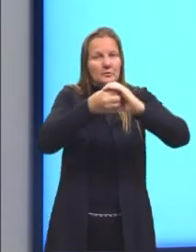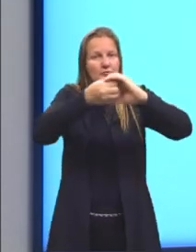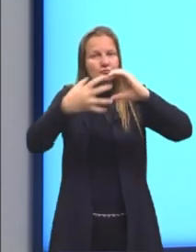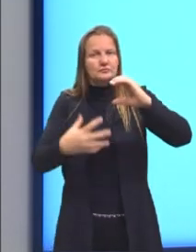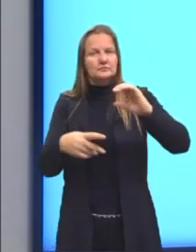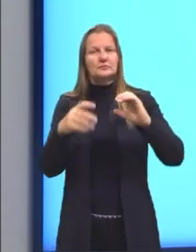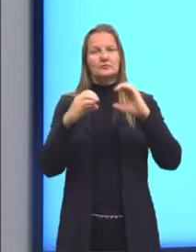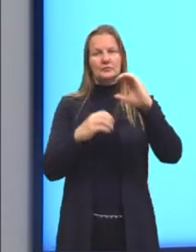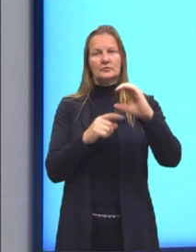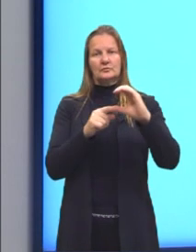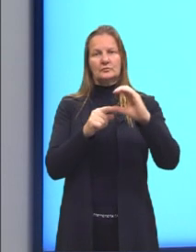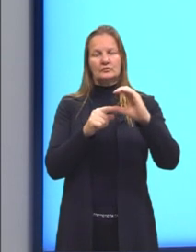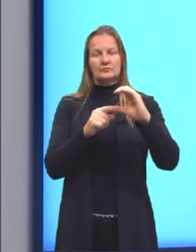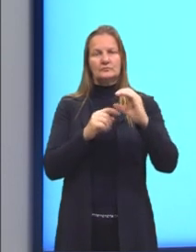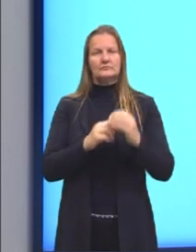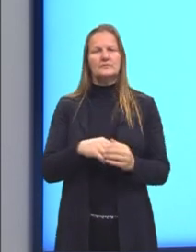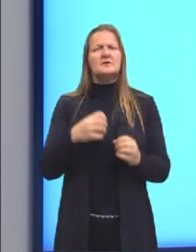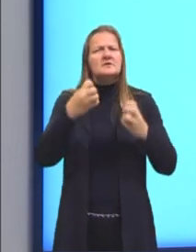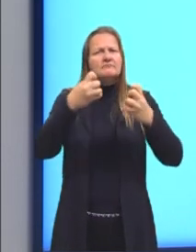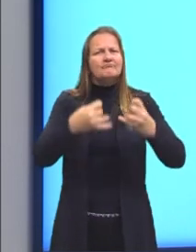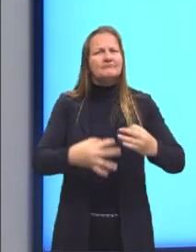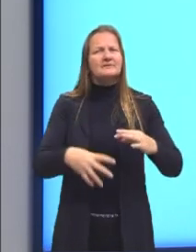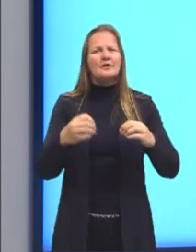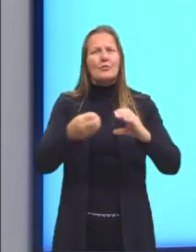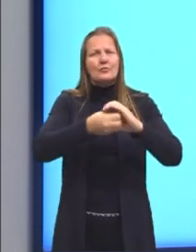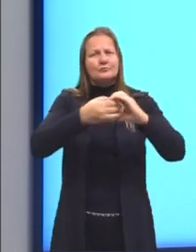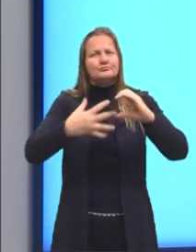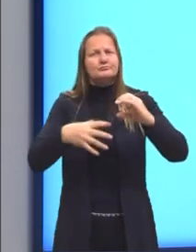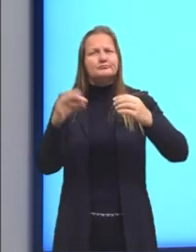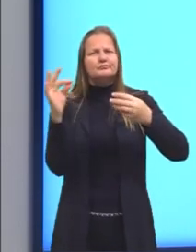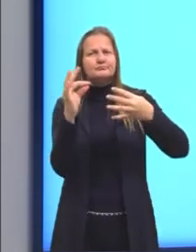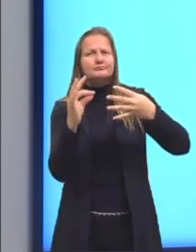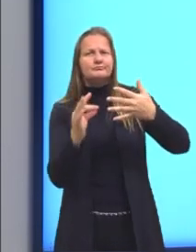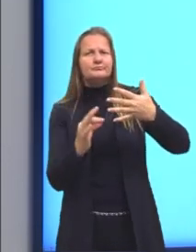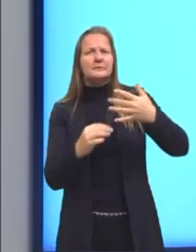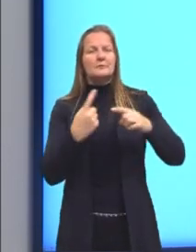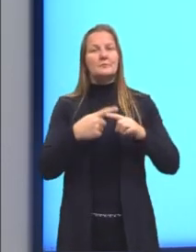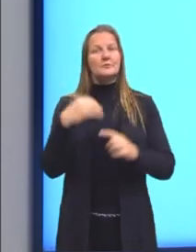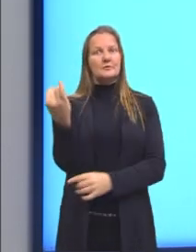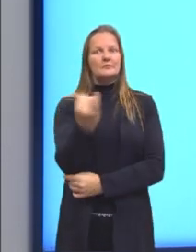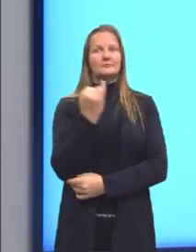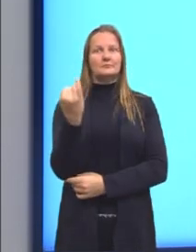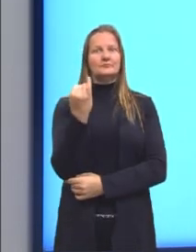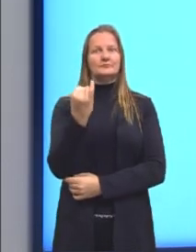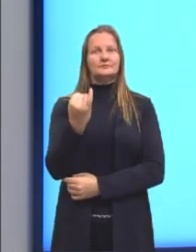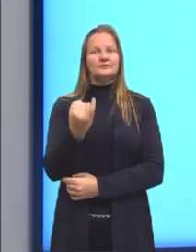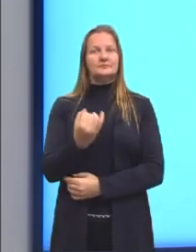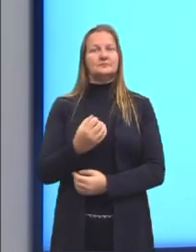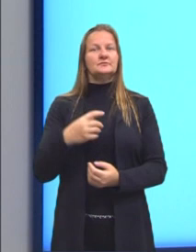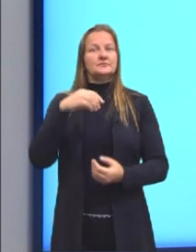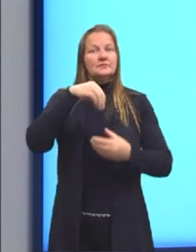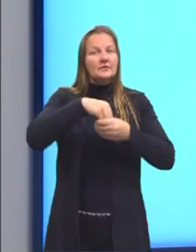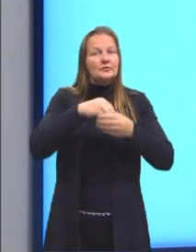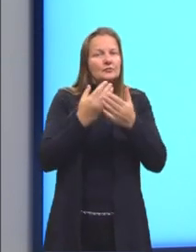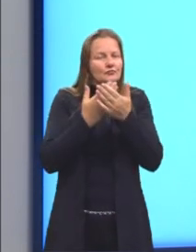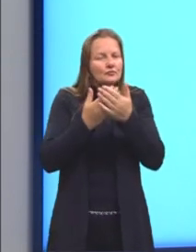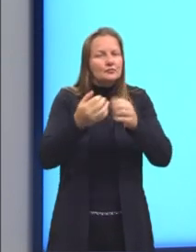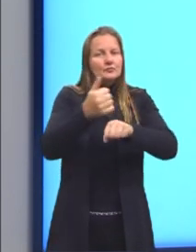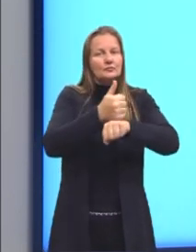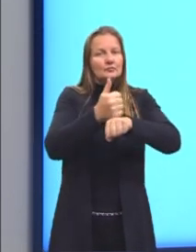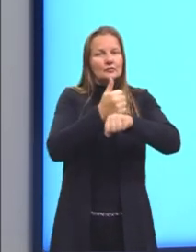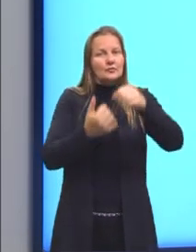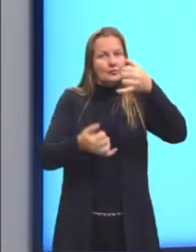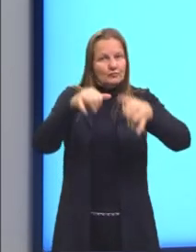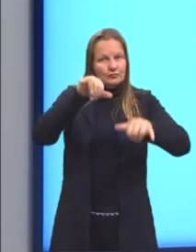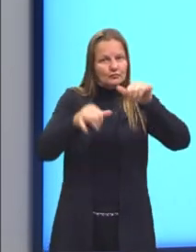esse comportamento Explica as propriedades do carbono e por que que ele é tão importante aí no na química